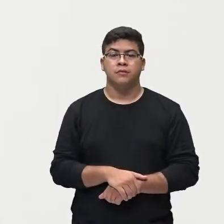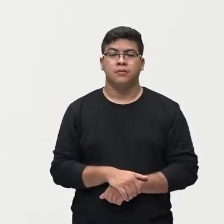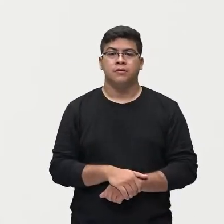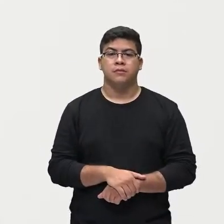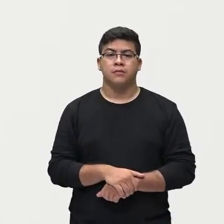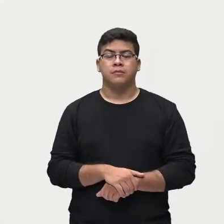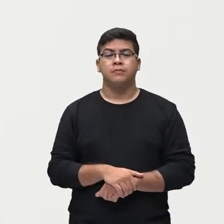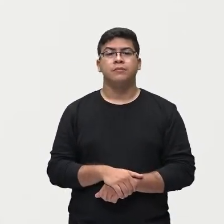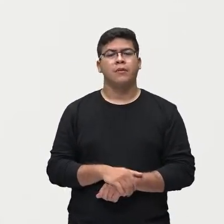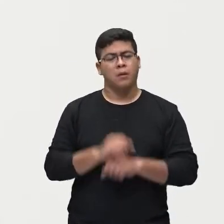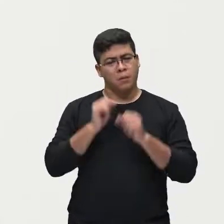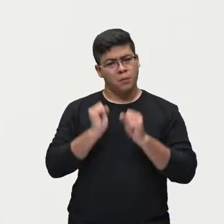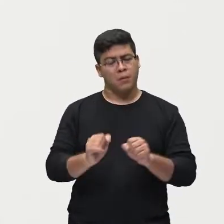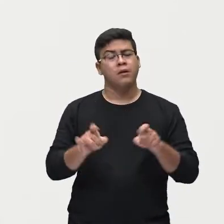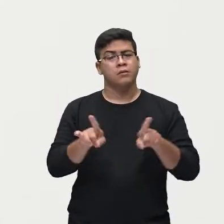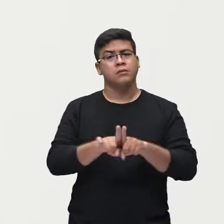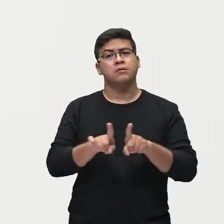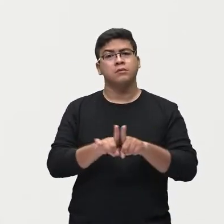ela também